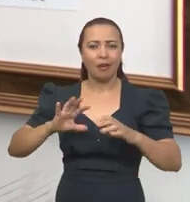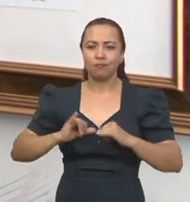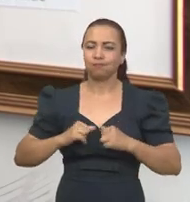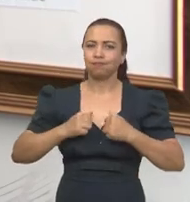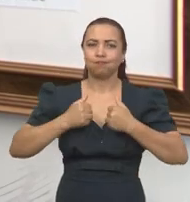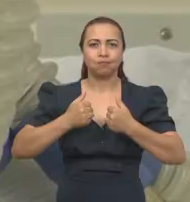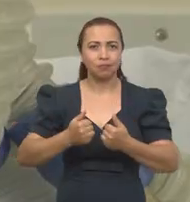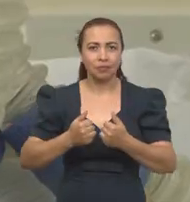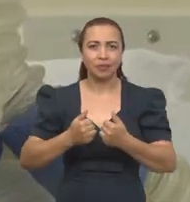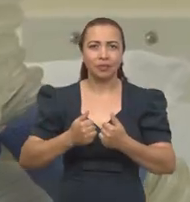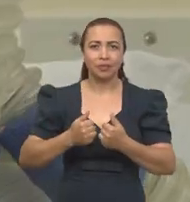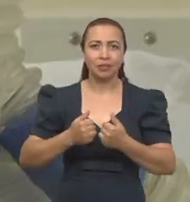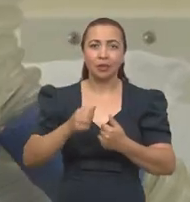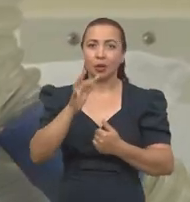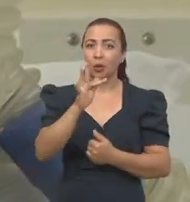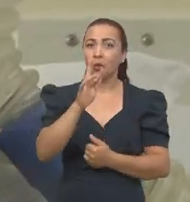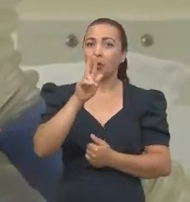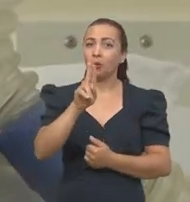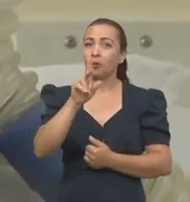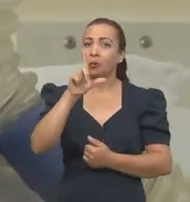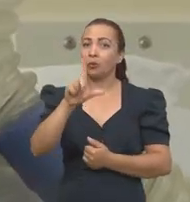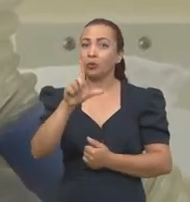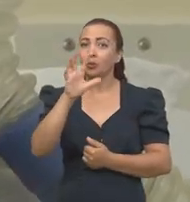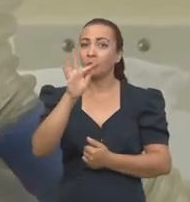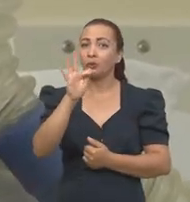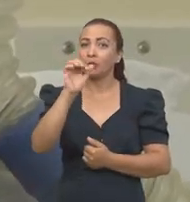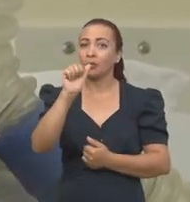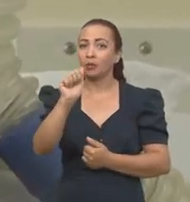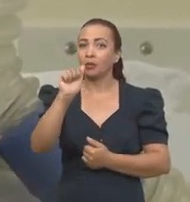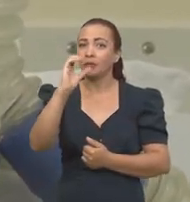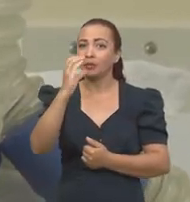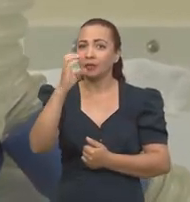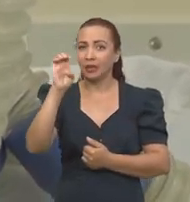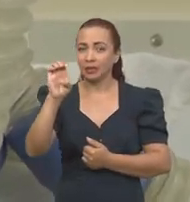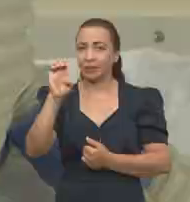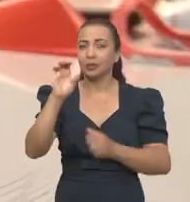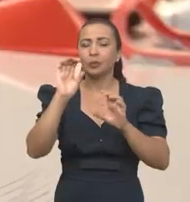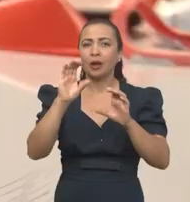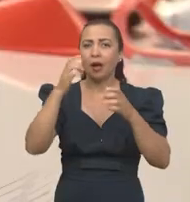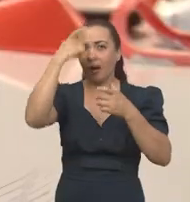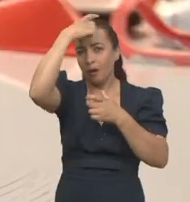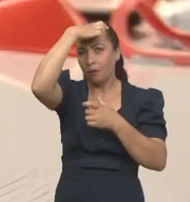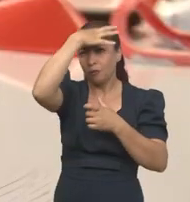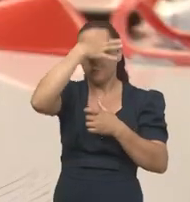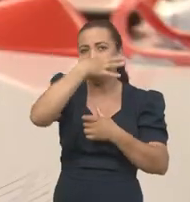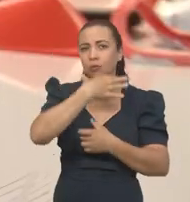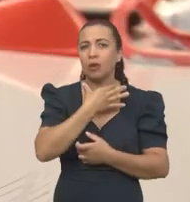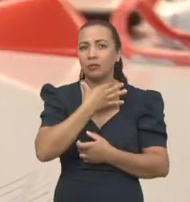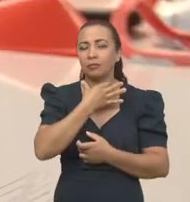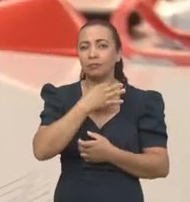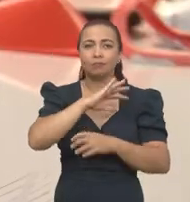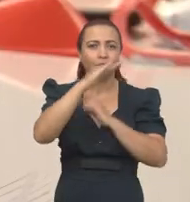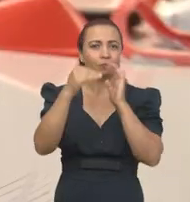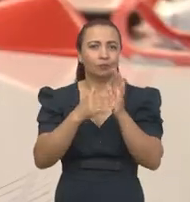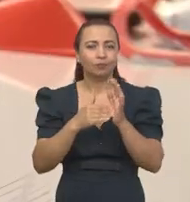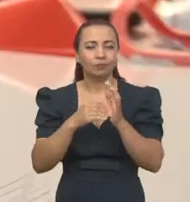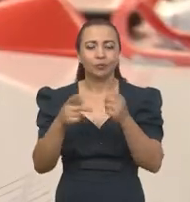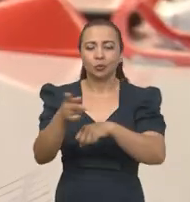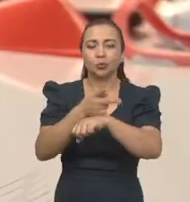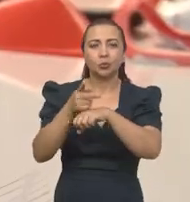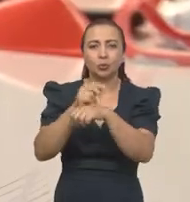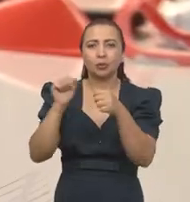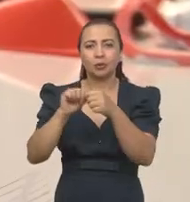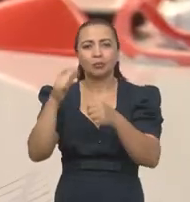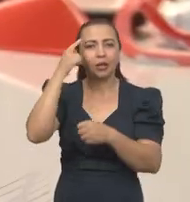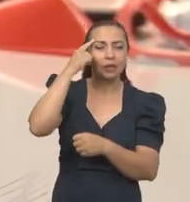invasiva Full Face na pegando toda fácil que a gente tentou né buscou fazer de fato com essa